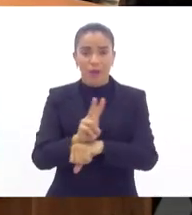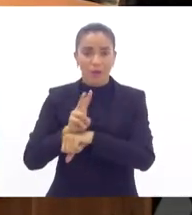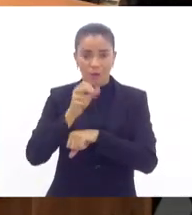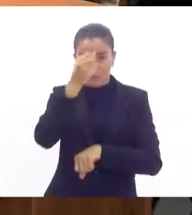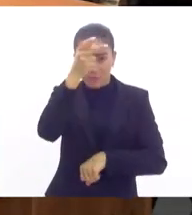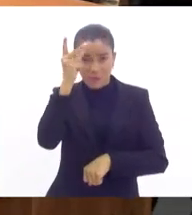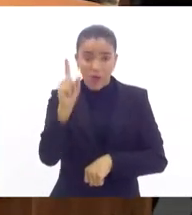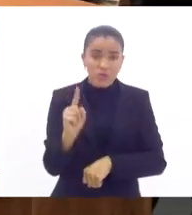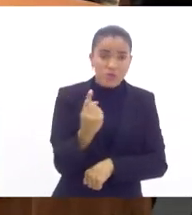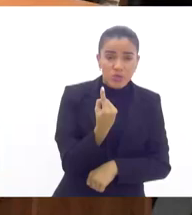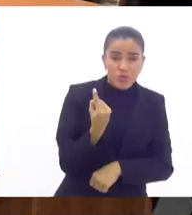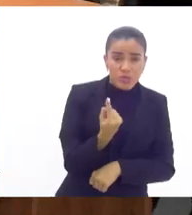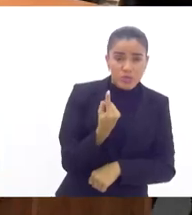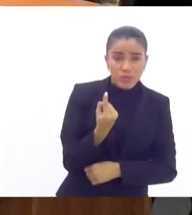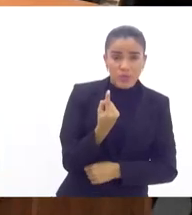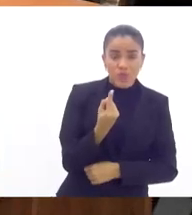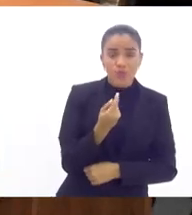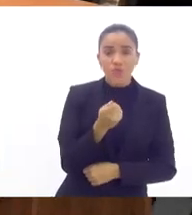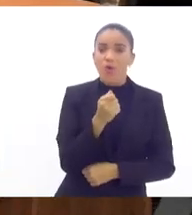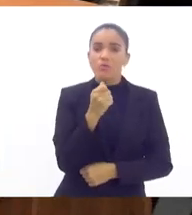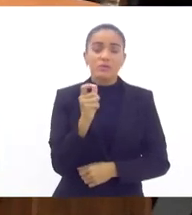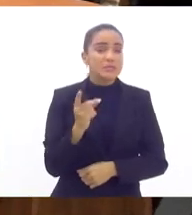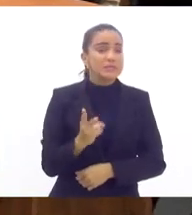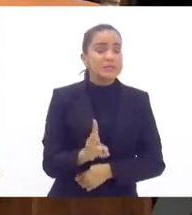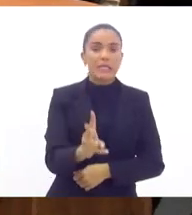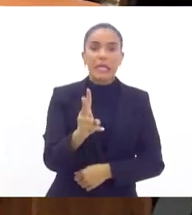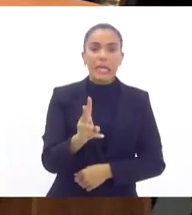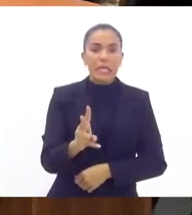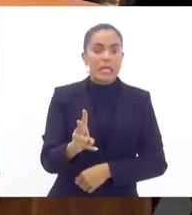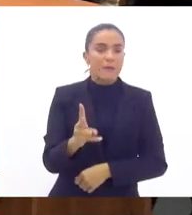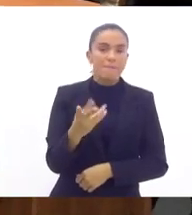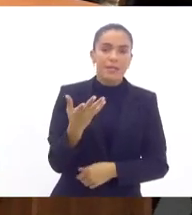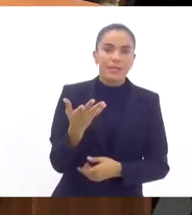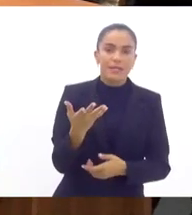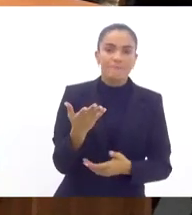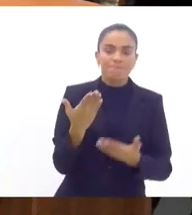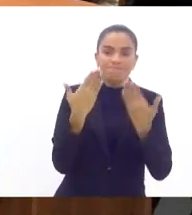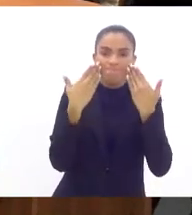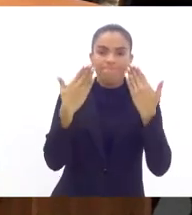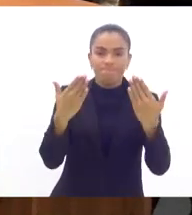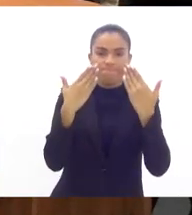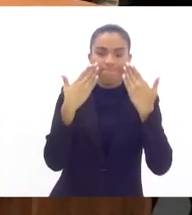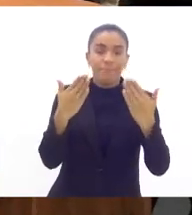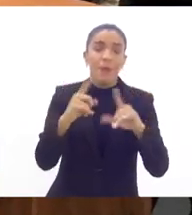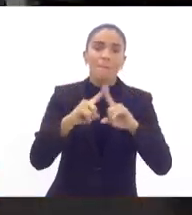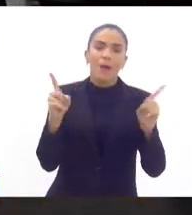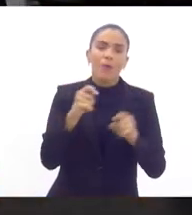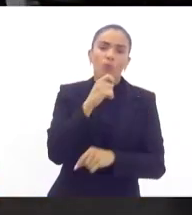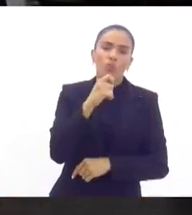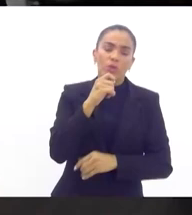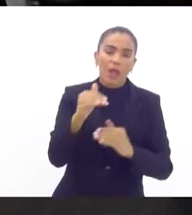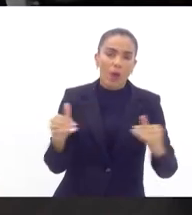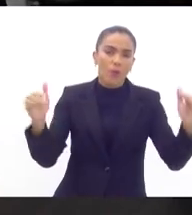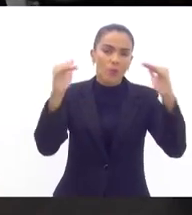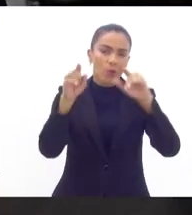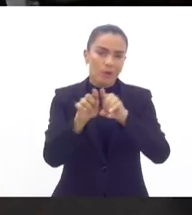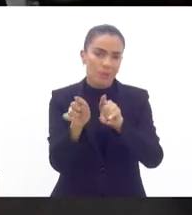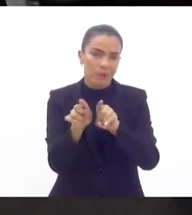sozinho ali um representante sozinho Sempre botando a cara mas não tem mas não tem autoridade Liberdade